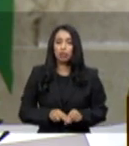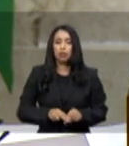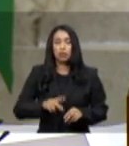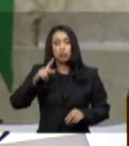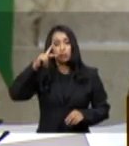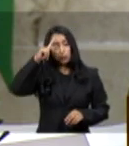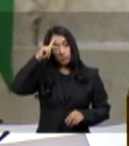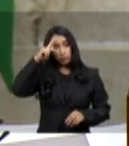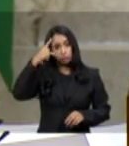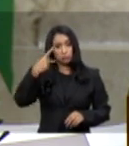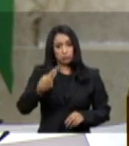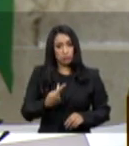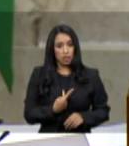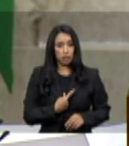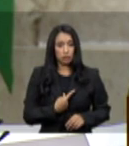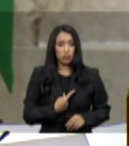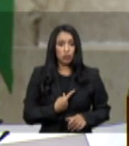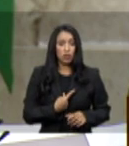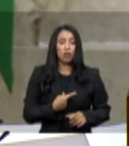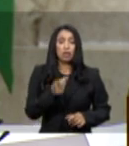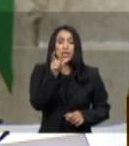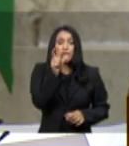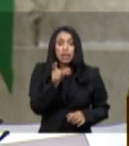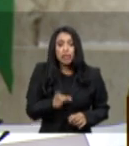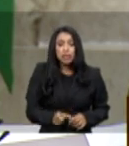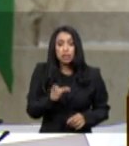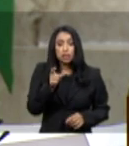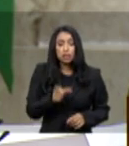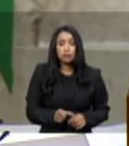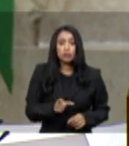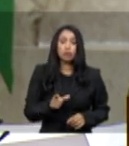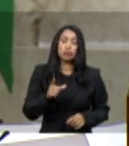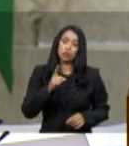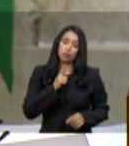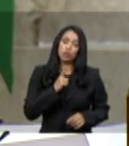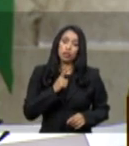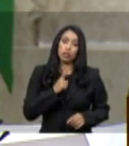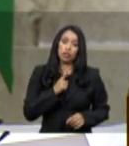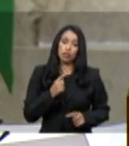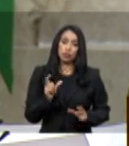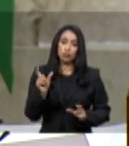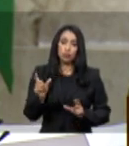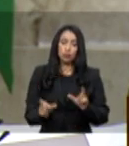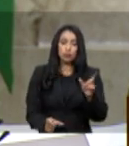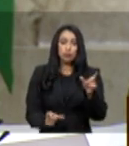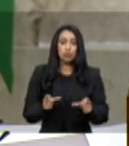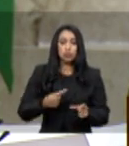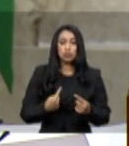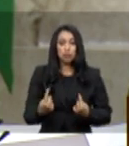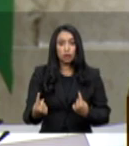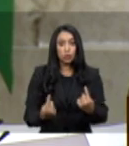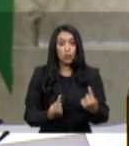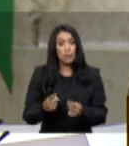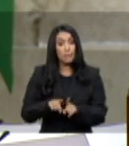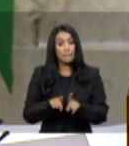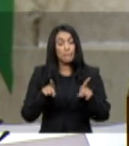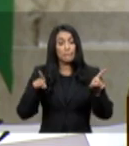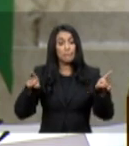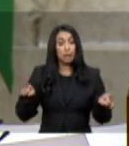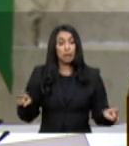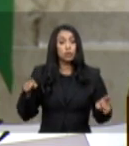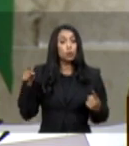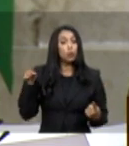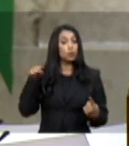pessoal que cada indivíduo tem ao circular mas se deve a meta